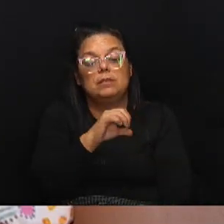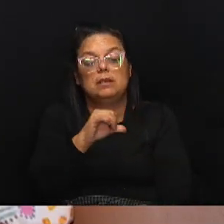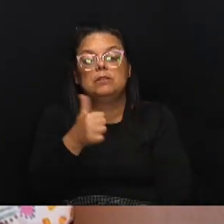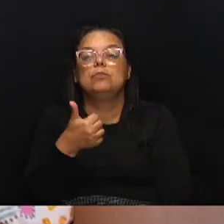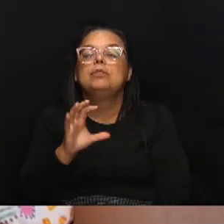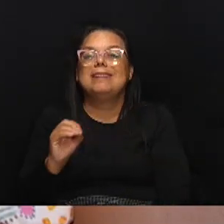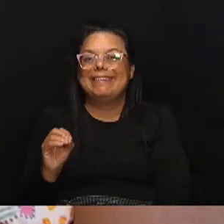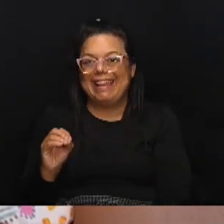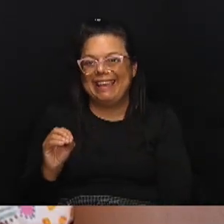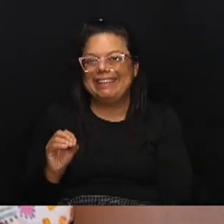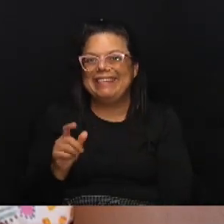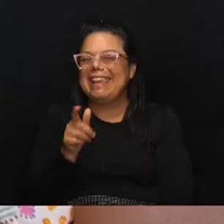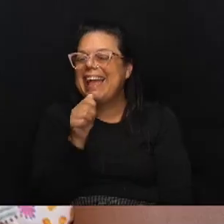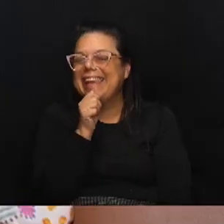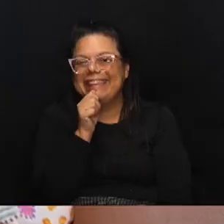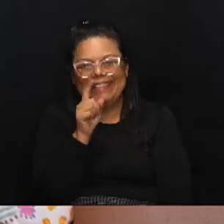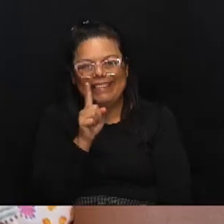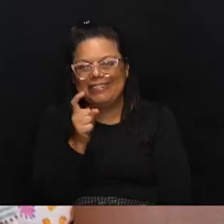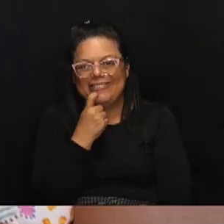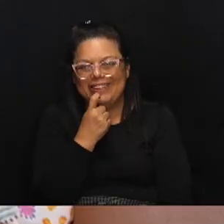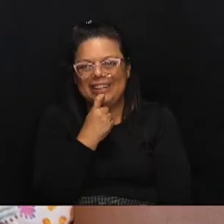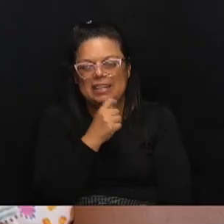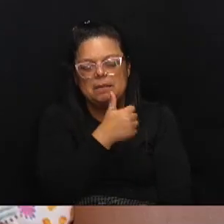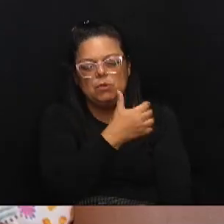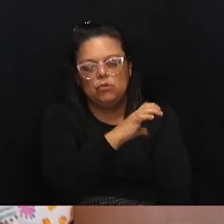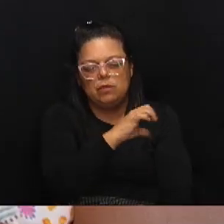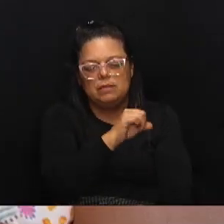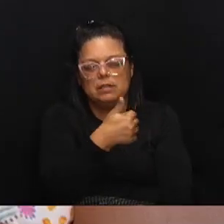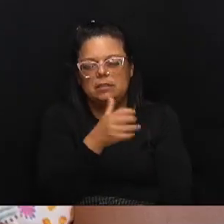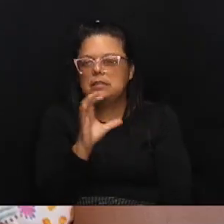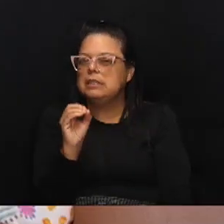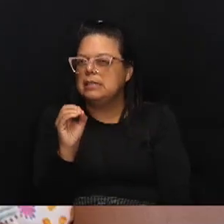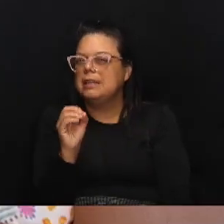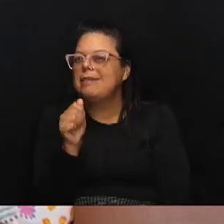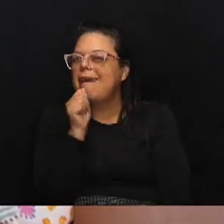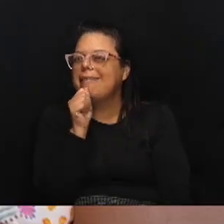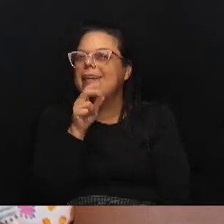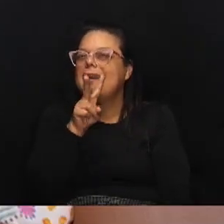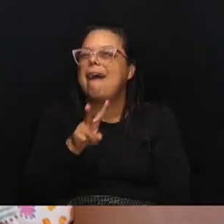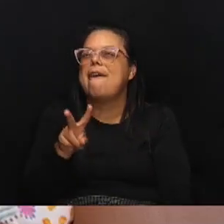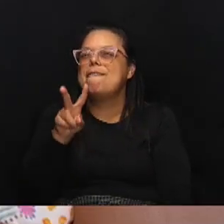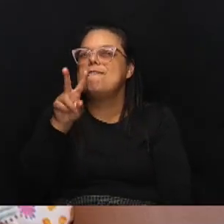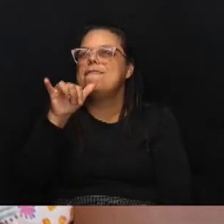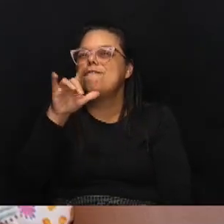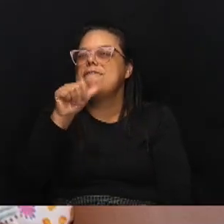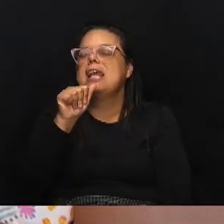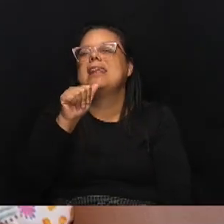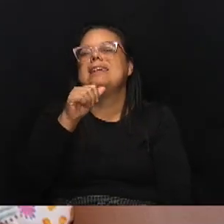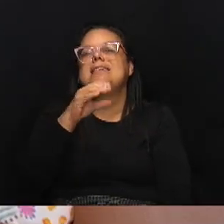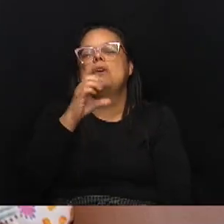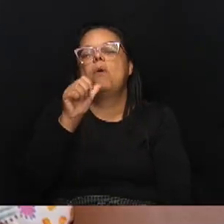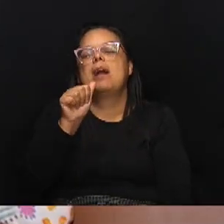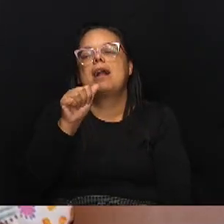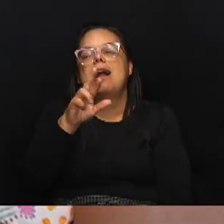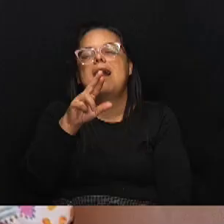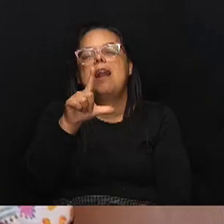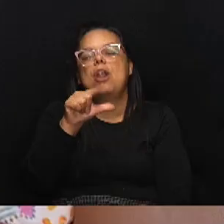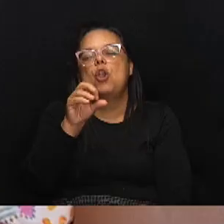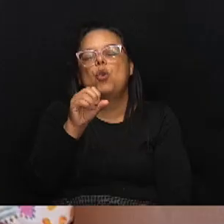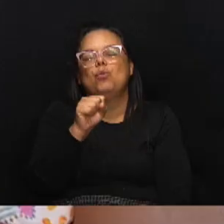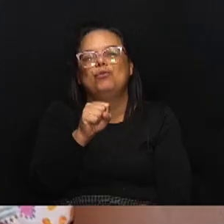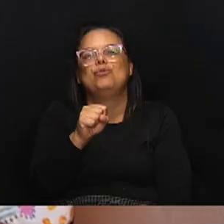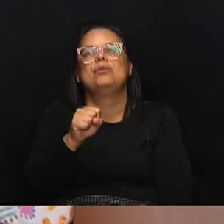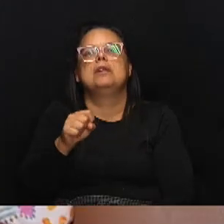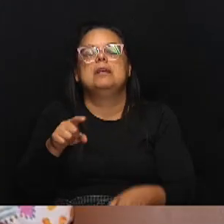sua vida, que não é nem Campinas ainda, aí, em 1810, eu acho que é Vila de São Carlos, né, em homenagem a Carlota Joaquina, que acabou de chegar no